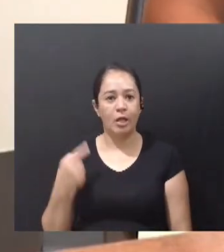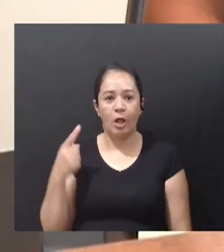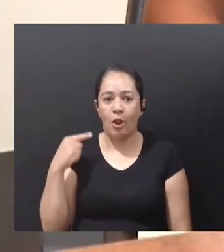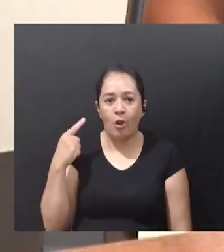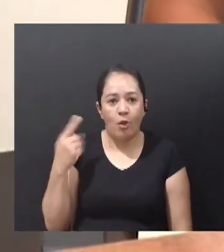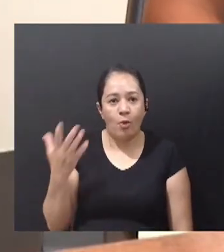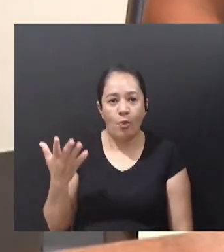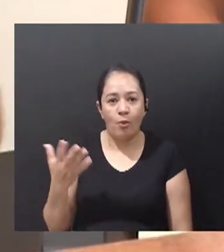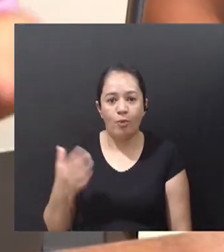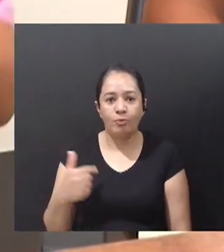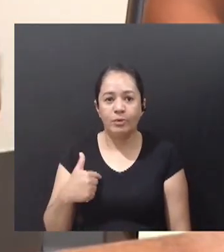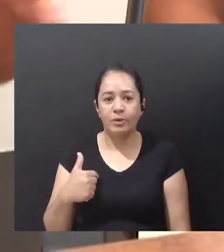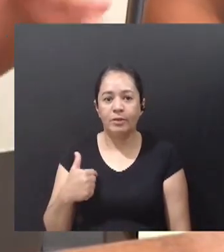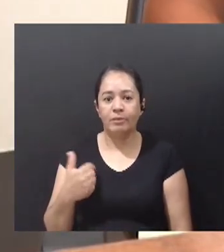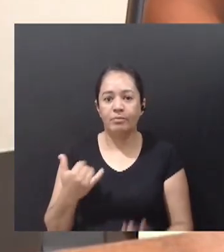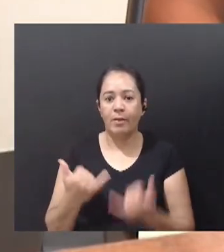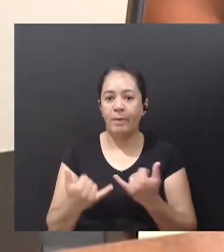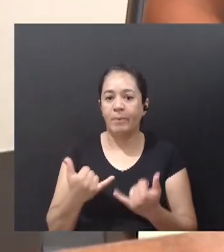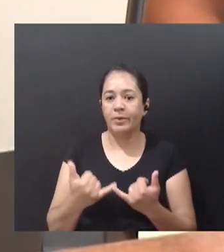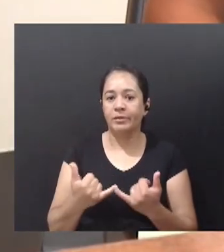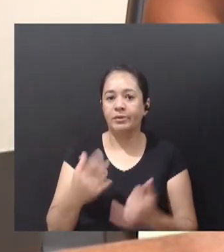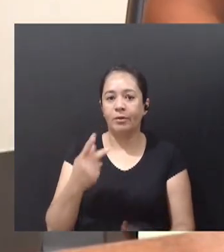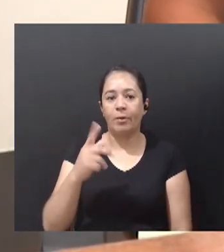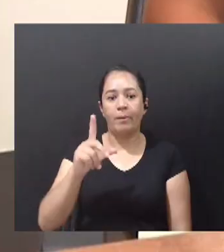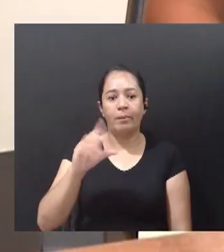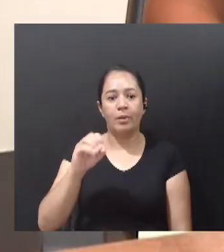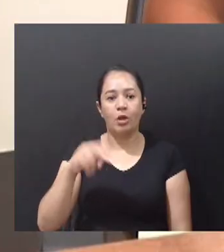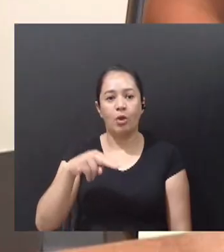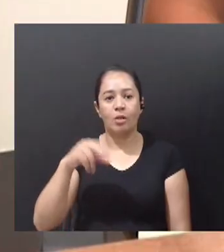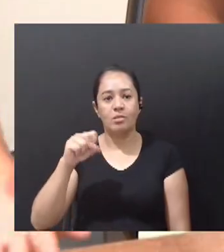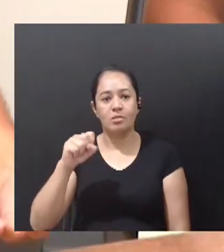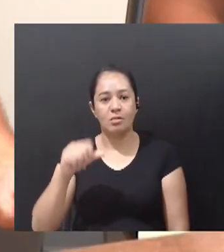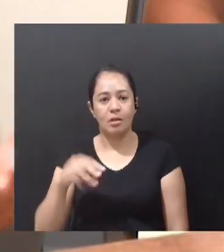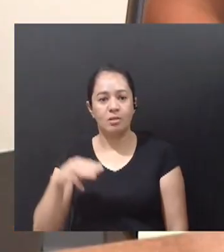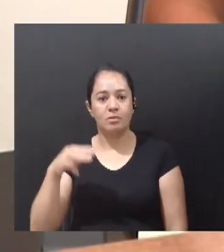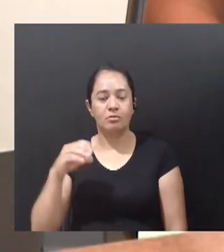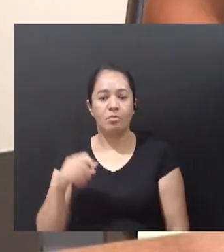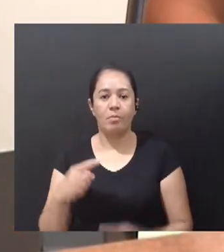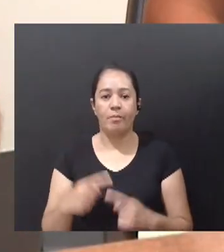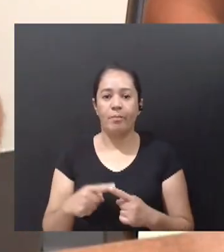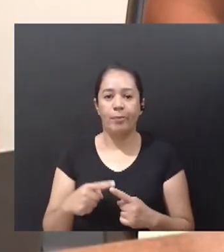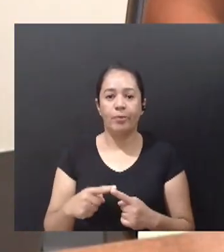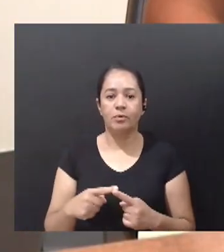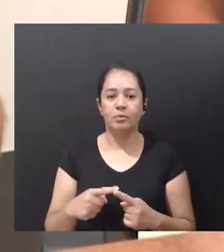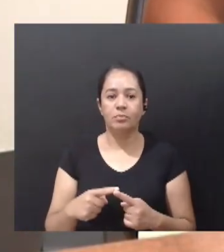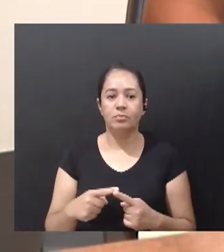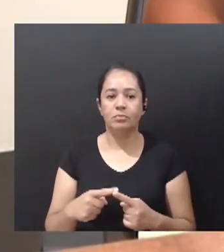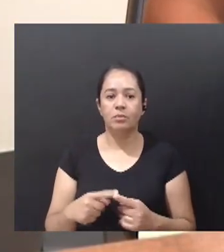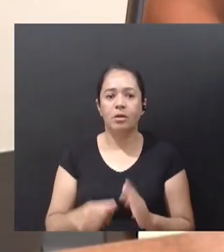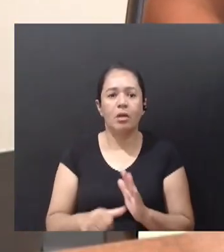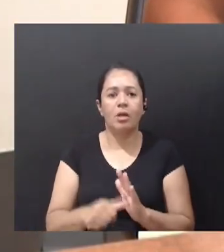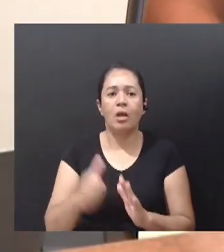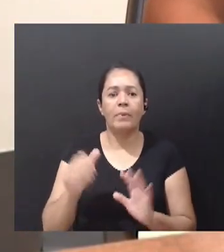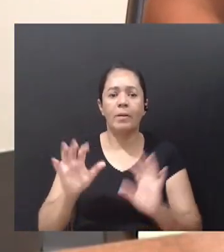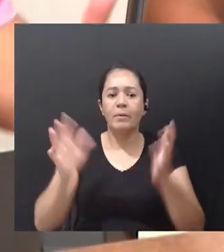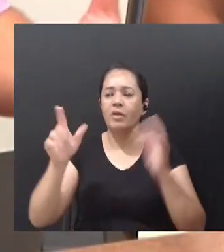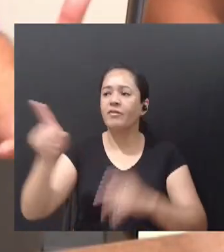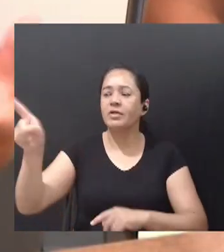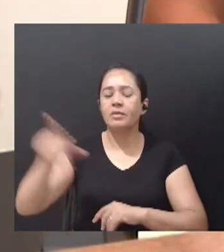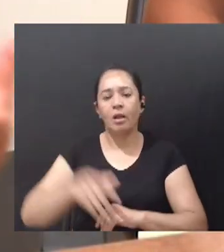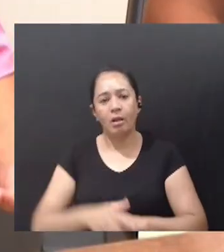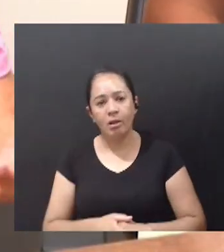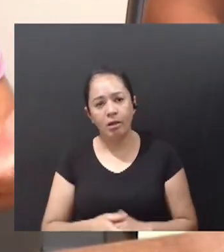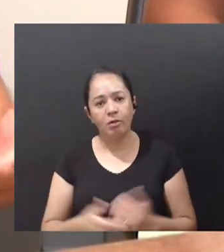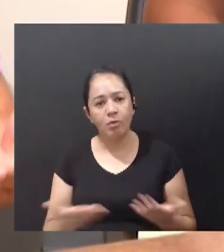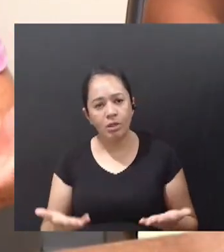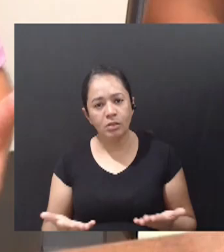um pleonasmo. Tipo, né? Porque quando que foi a primeira festa lá do hip hop lá no prédio do Cool